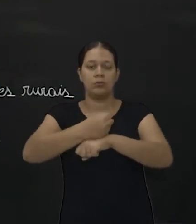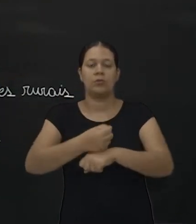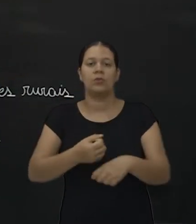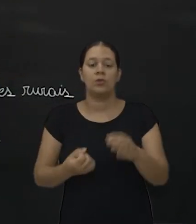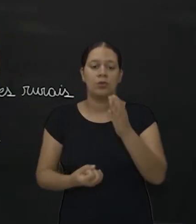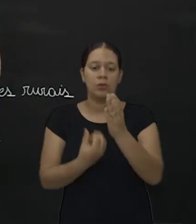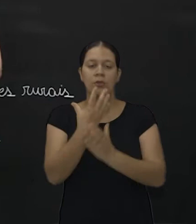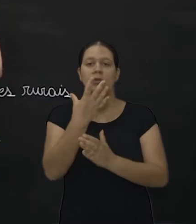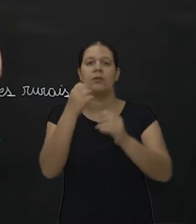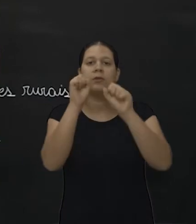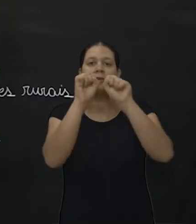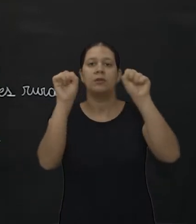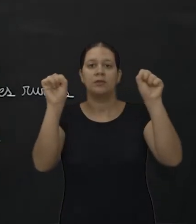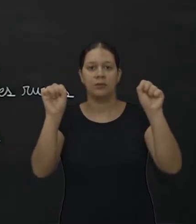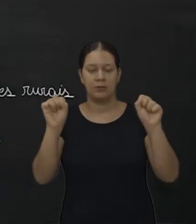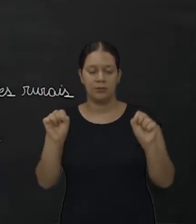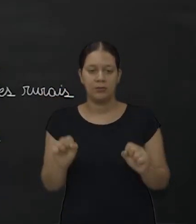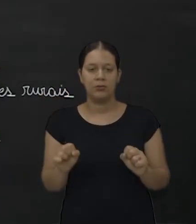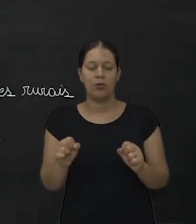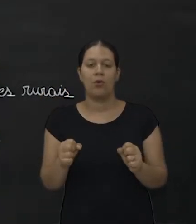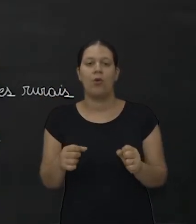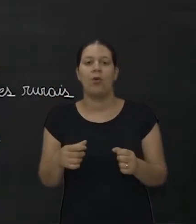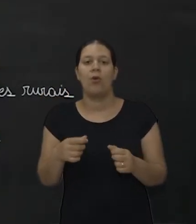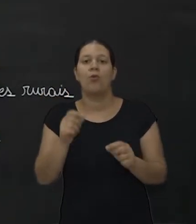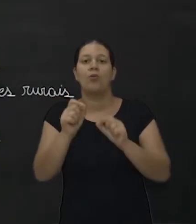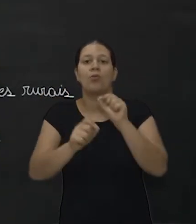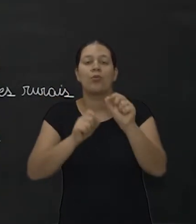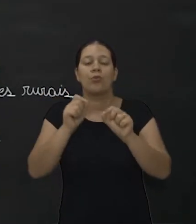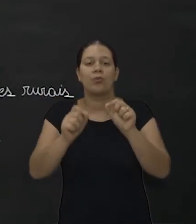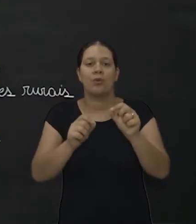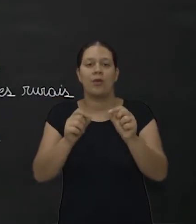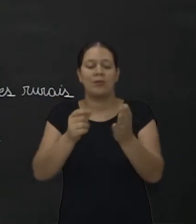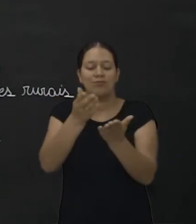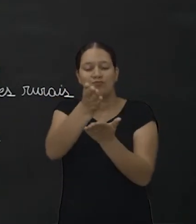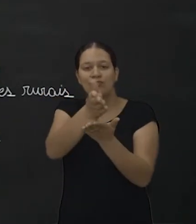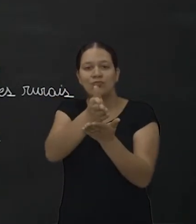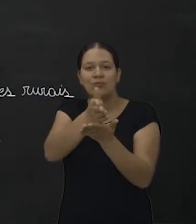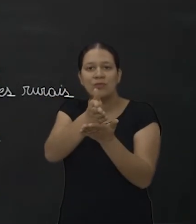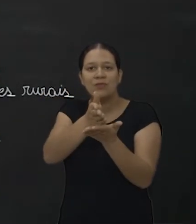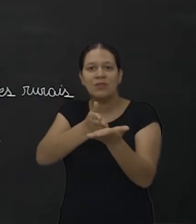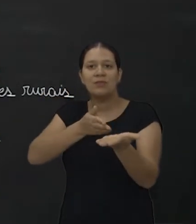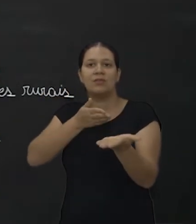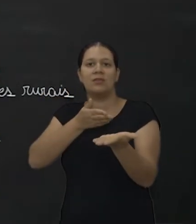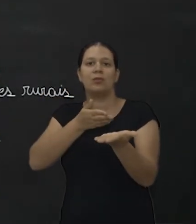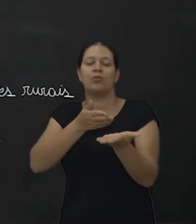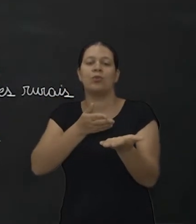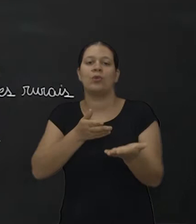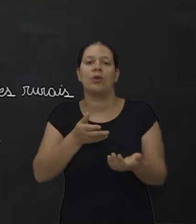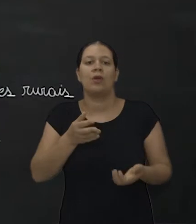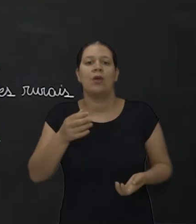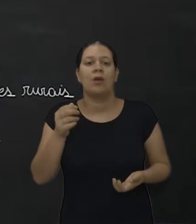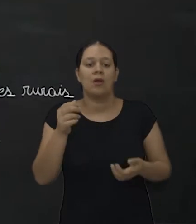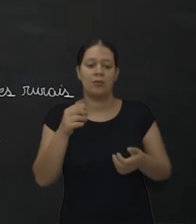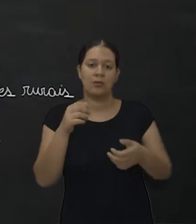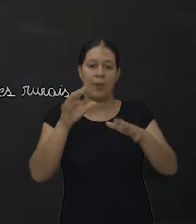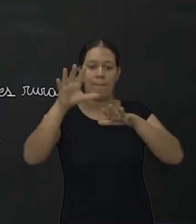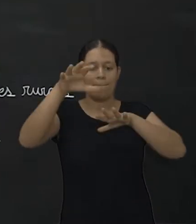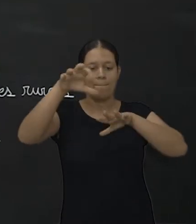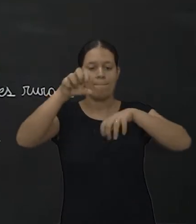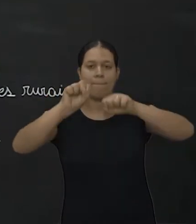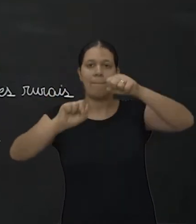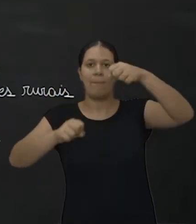que a gente chama de capitanias hereditárias. Vamos dar uma olhada aqui mais de perto. As capitanias, como esse mapa ajuda aqui